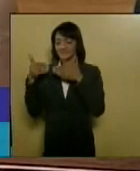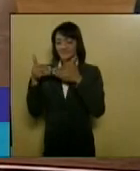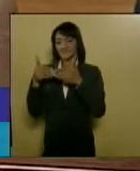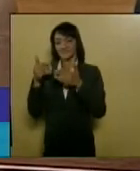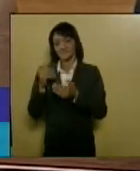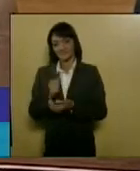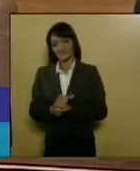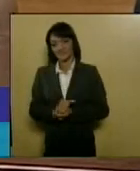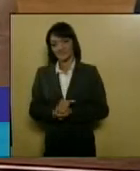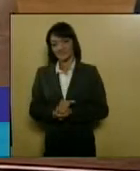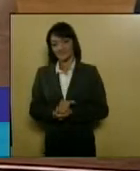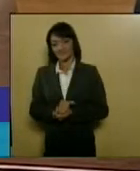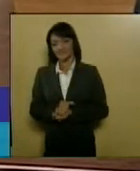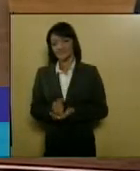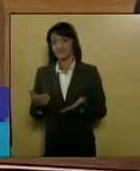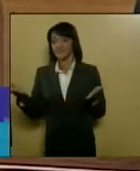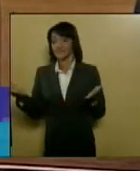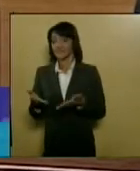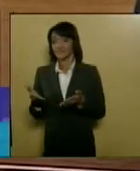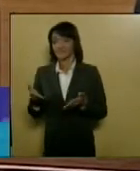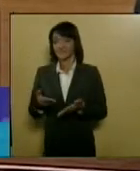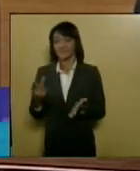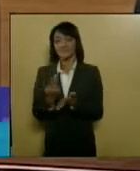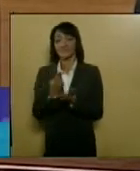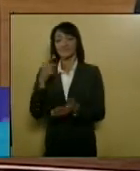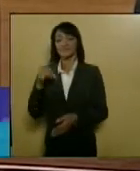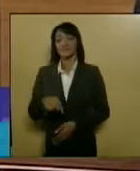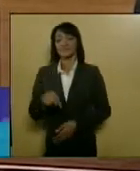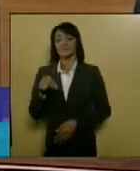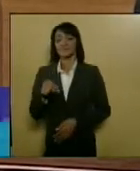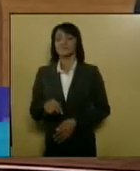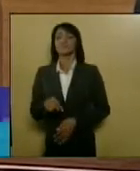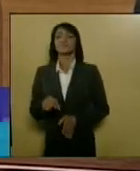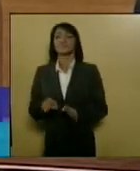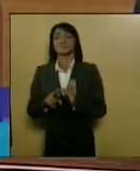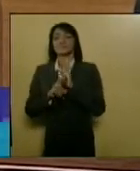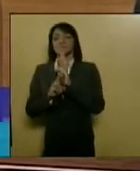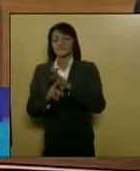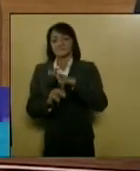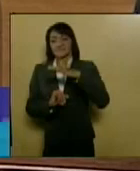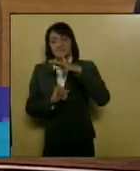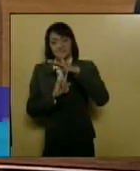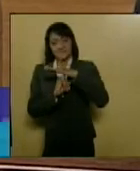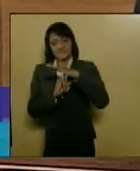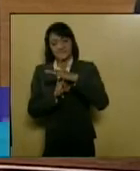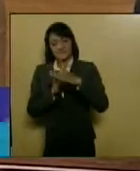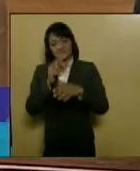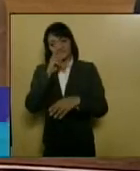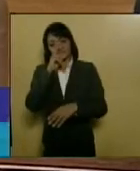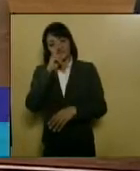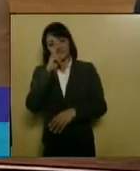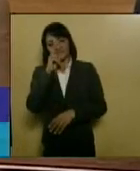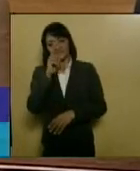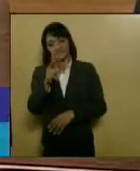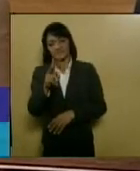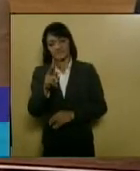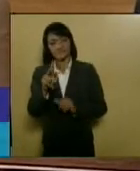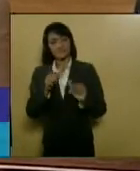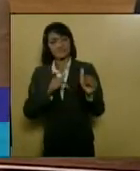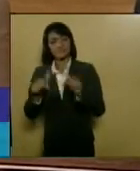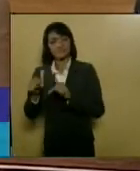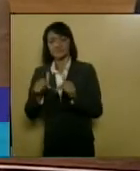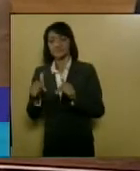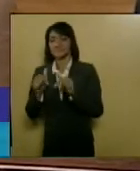hoje, o que ocorre aqui é a representação de instituições fortes trabalhando de forma